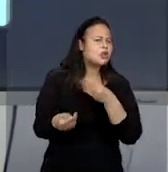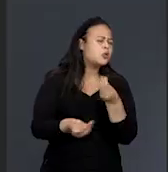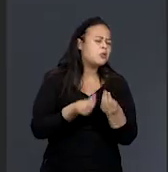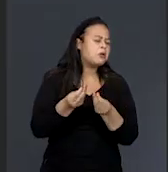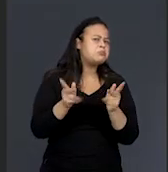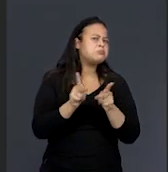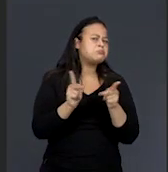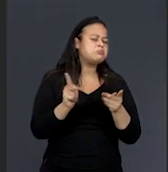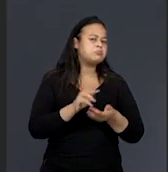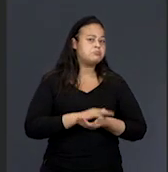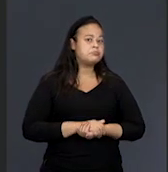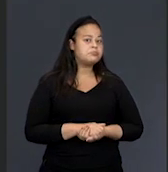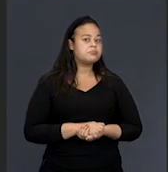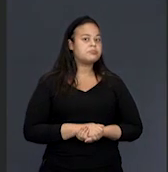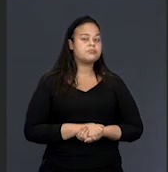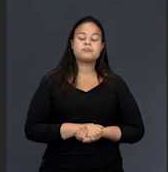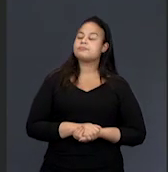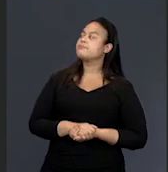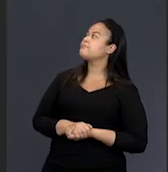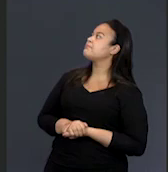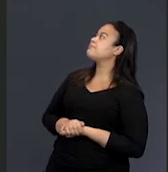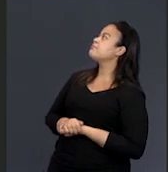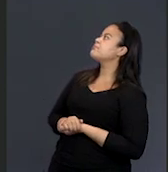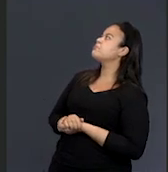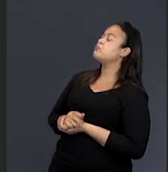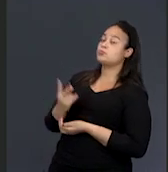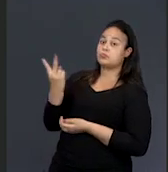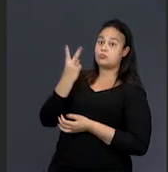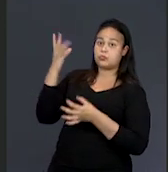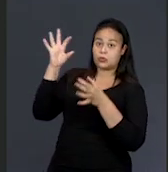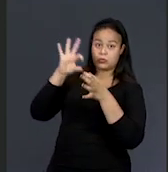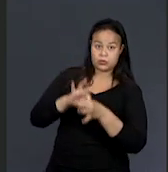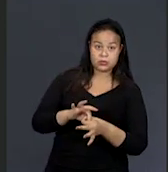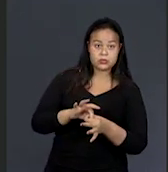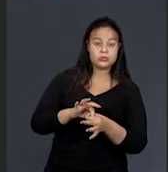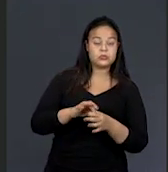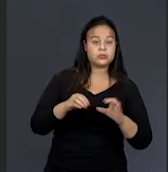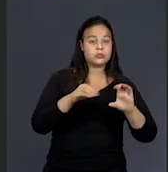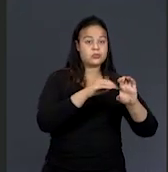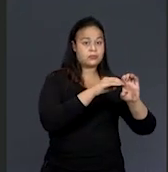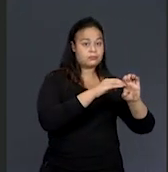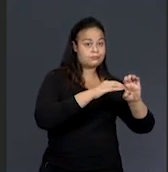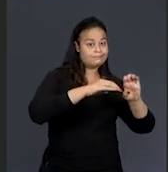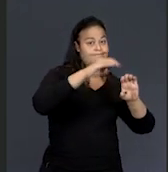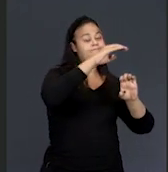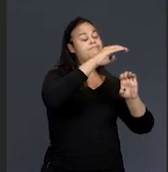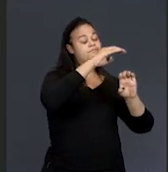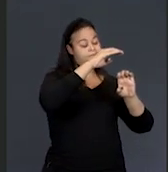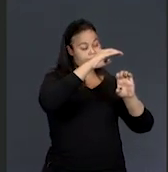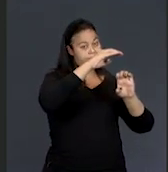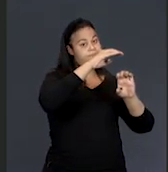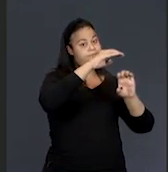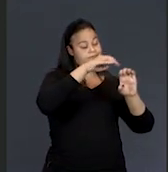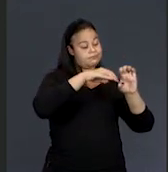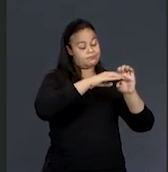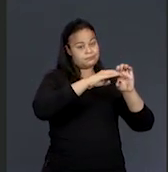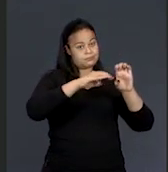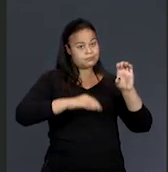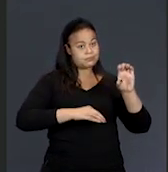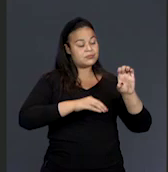agora. Nós temos 2 casos aqui de epistasia. Epistasia recessiva e a epistasia